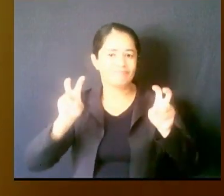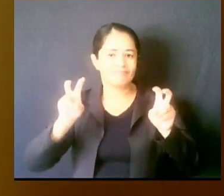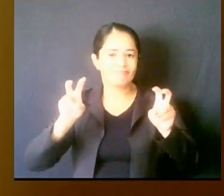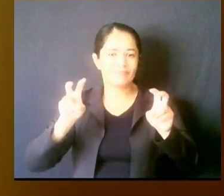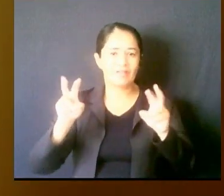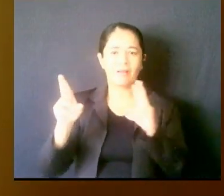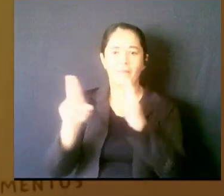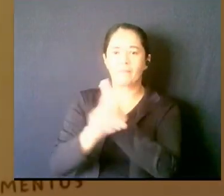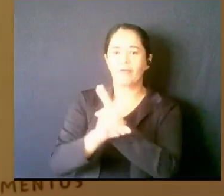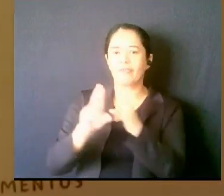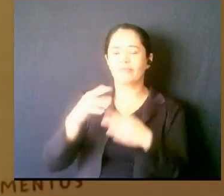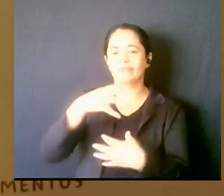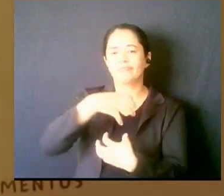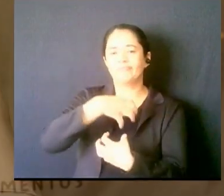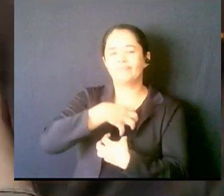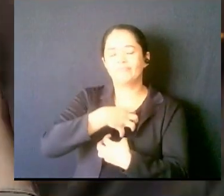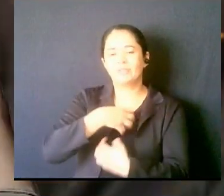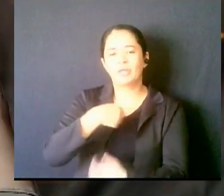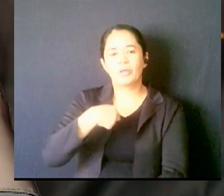o que eu sentia.